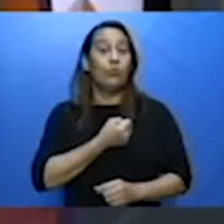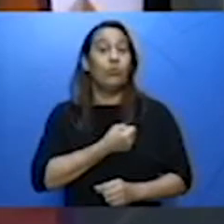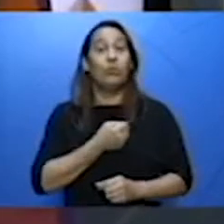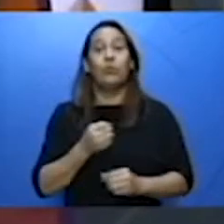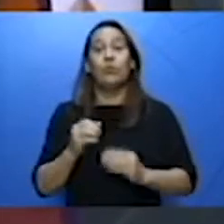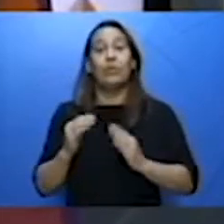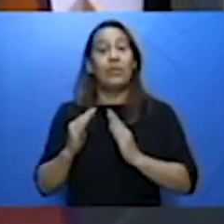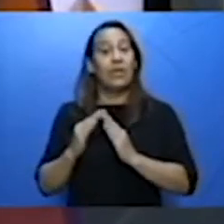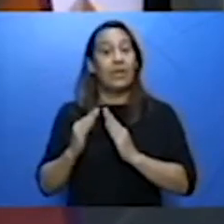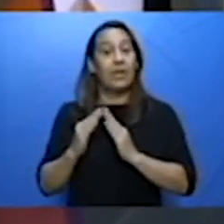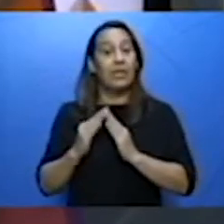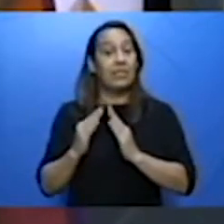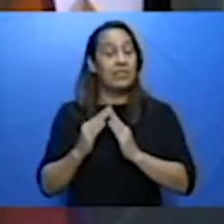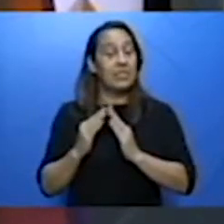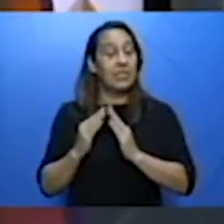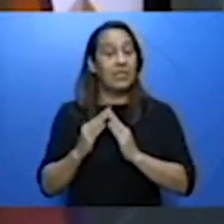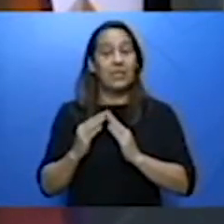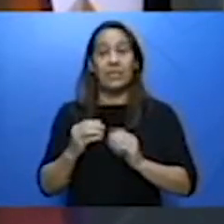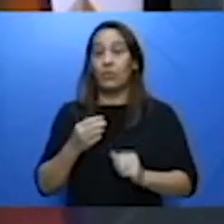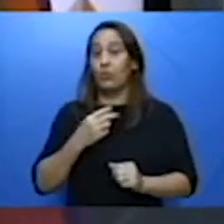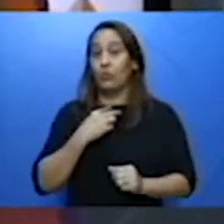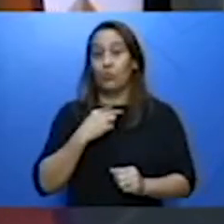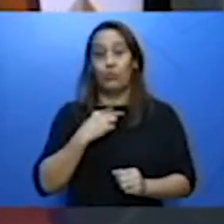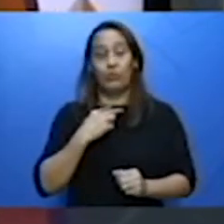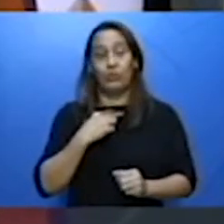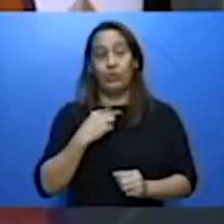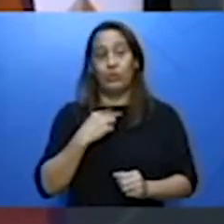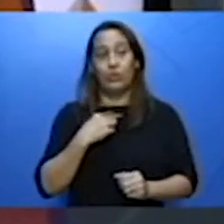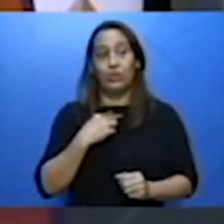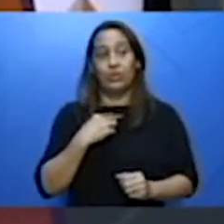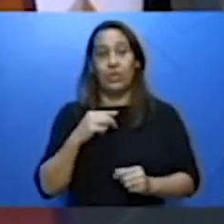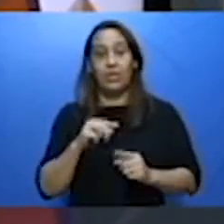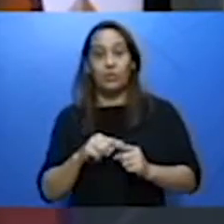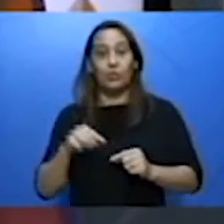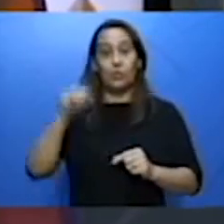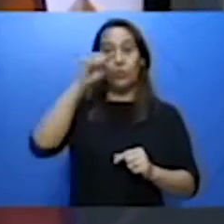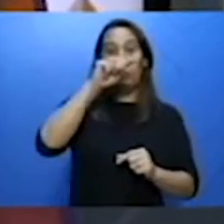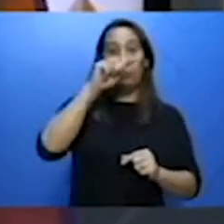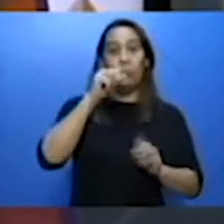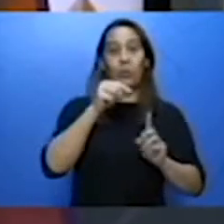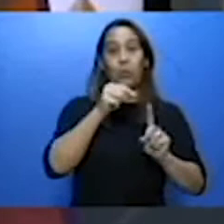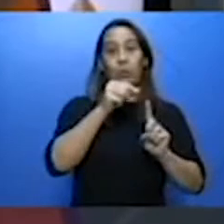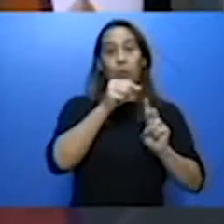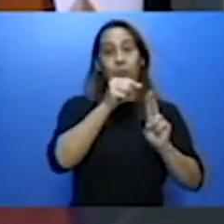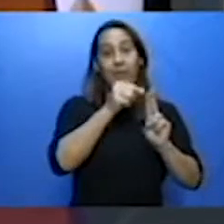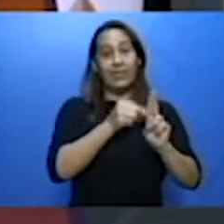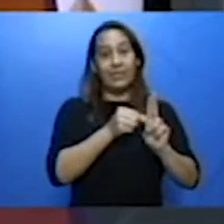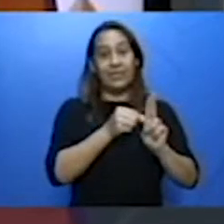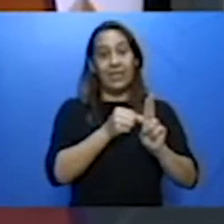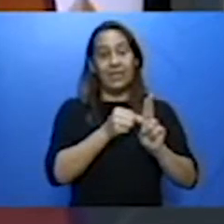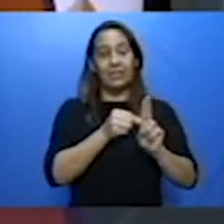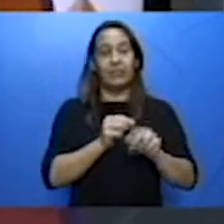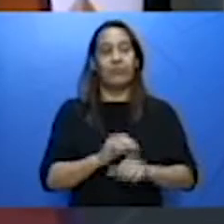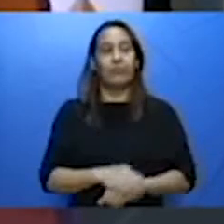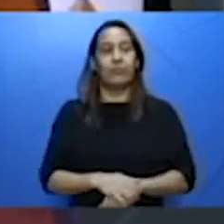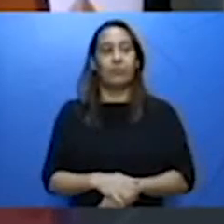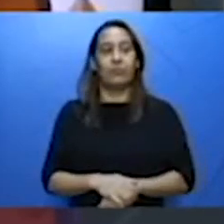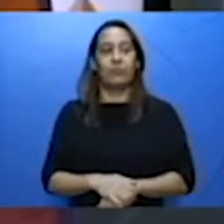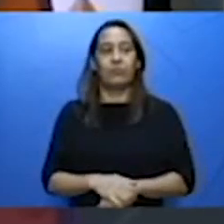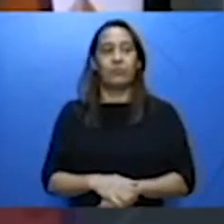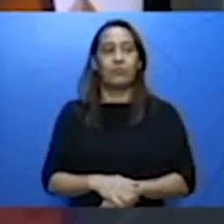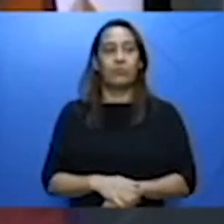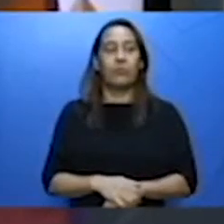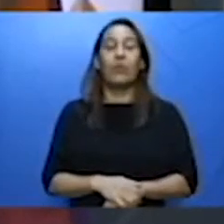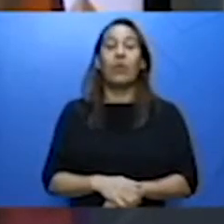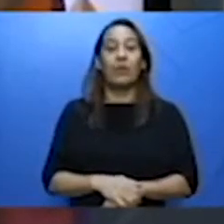aqui só pode morar unidade. Será que ela foi morar aqui na dezena porque virou dezena? Porque aqui